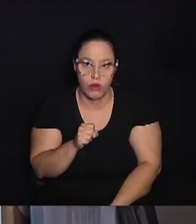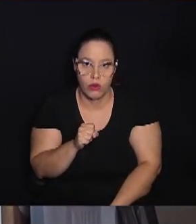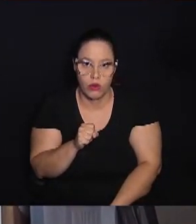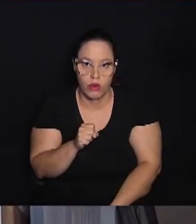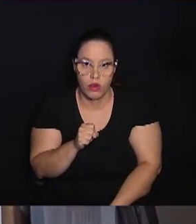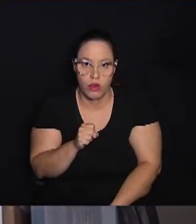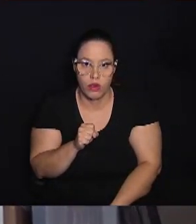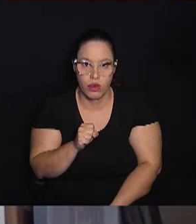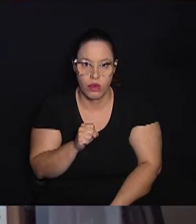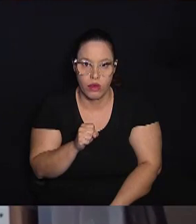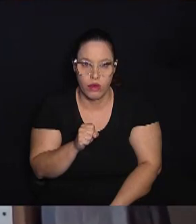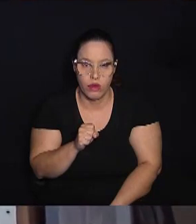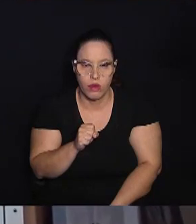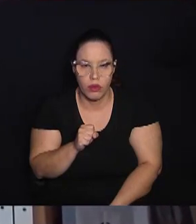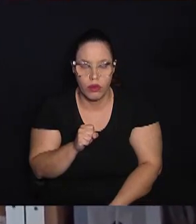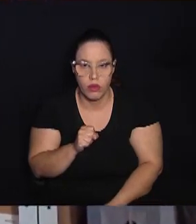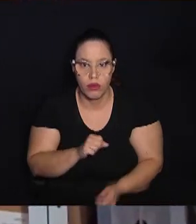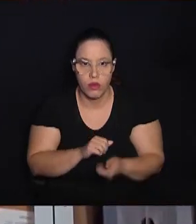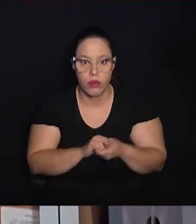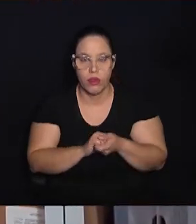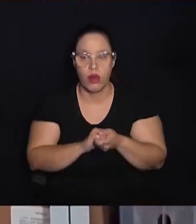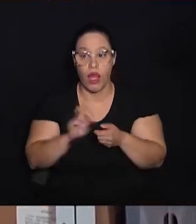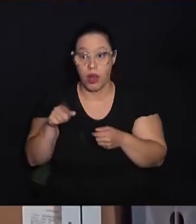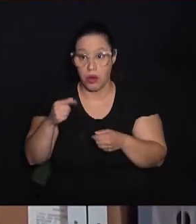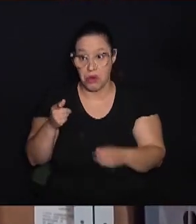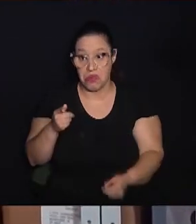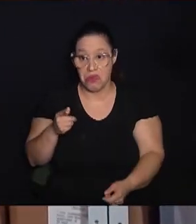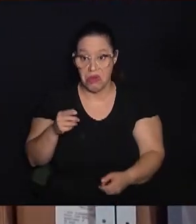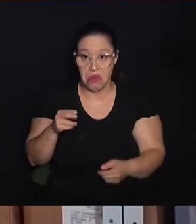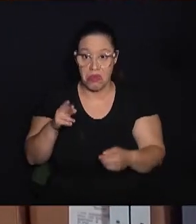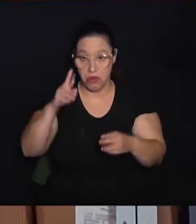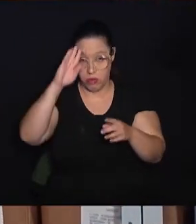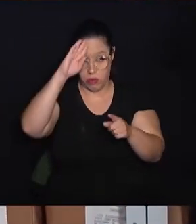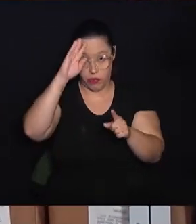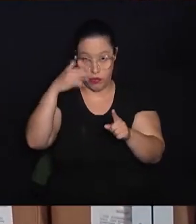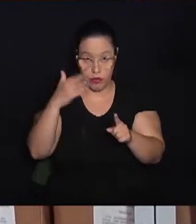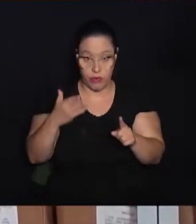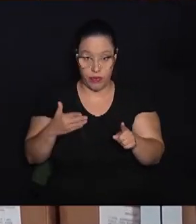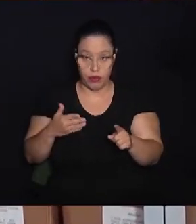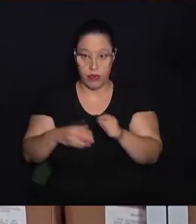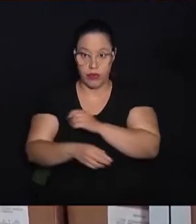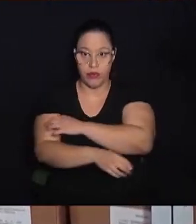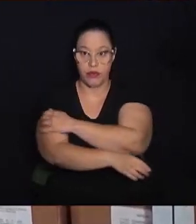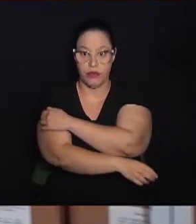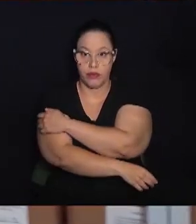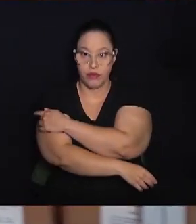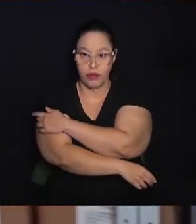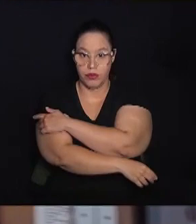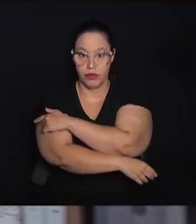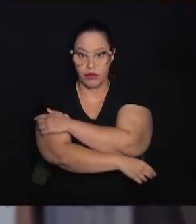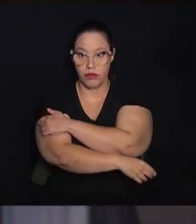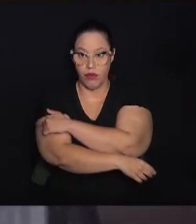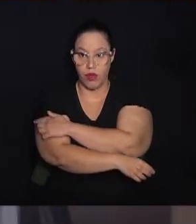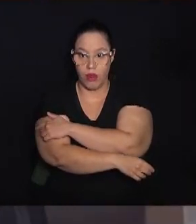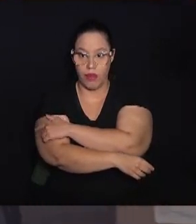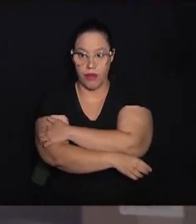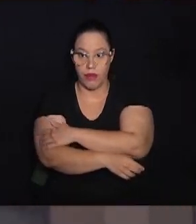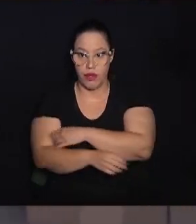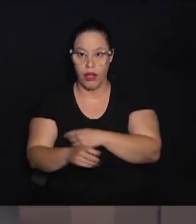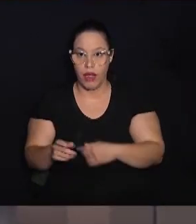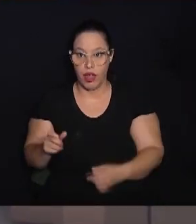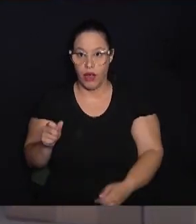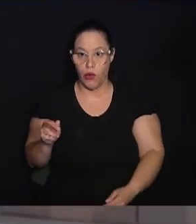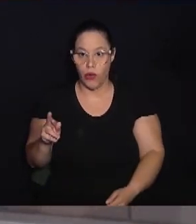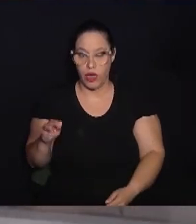e aqui alguns das outras Recompensas que a gente faz as nossas campanhas de financiamento coletivo tem o arquivo com todas as